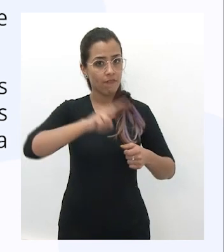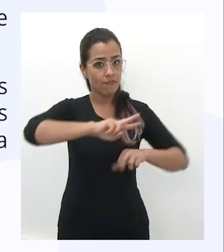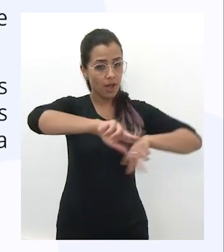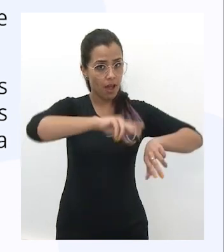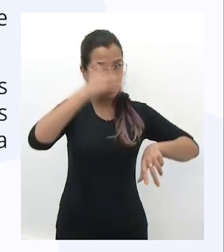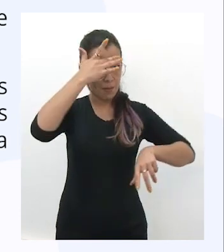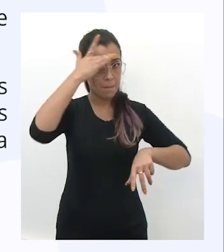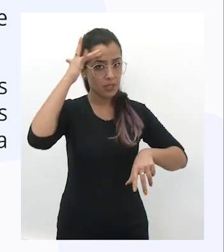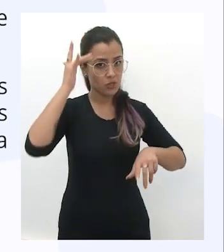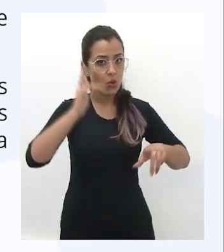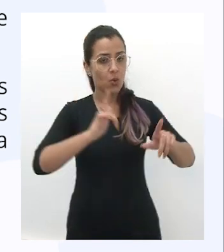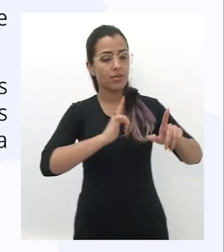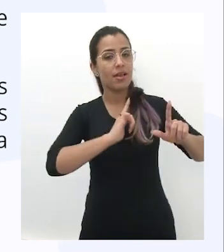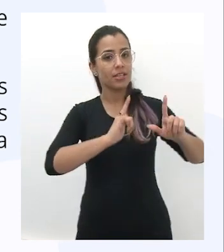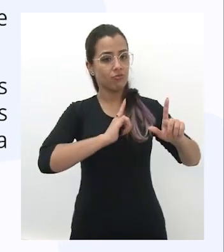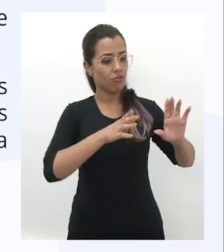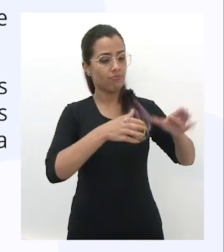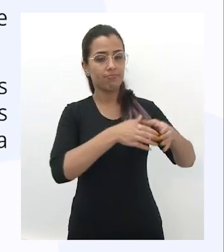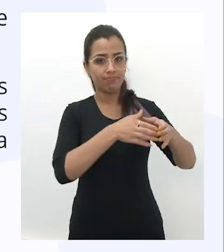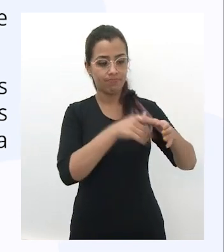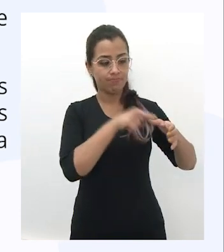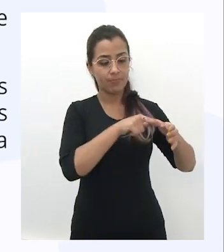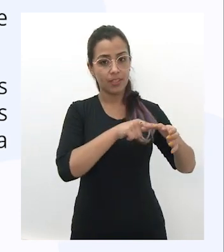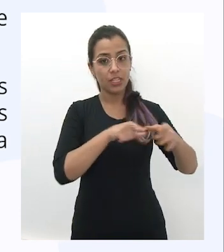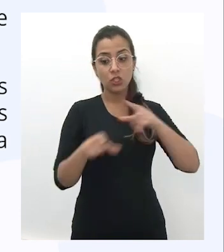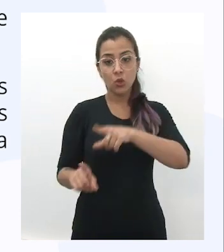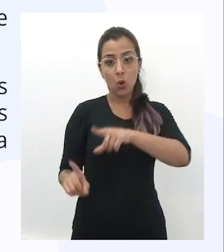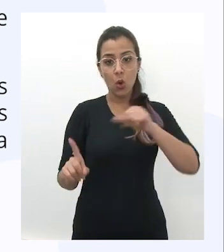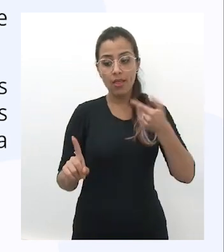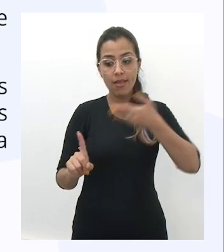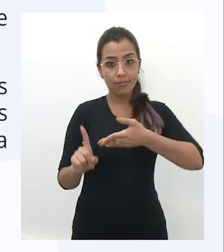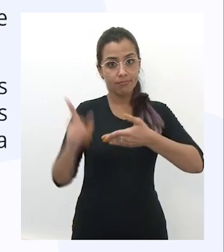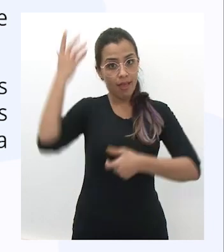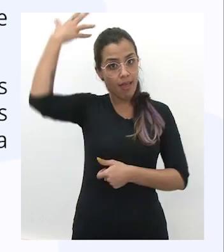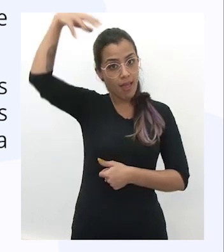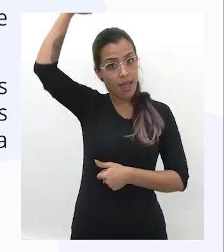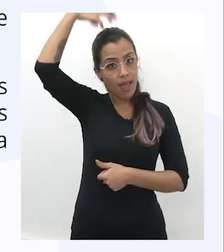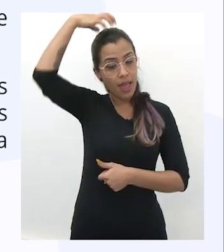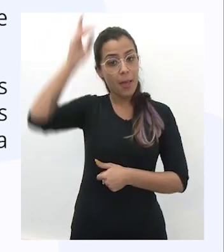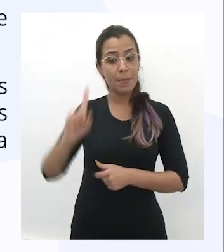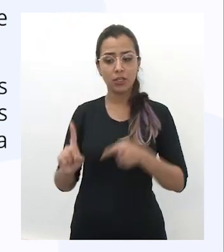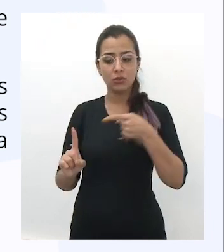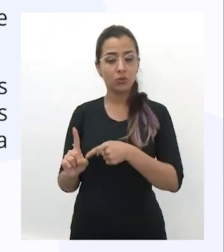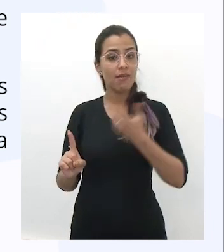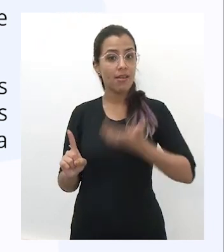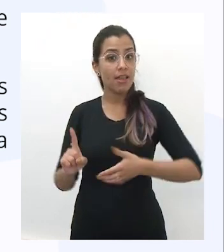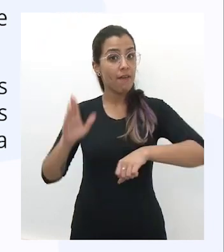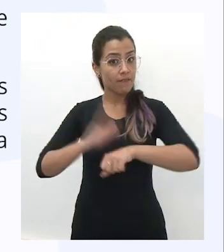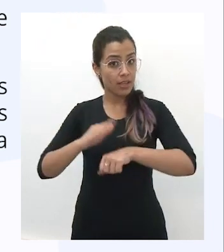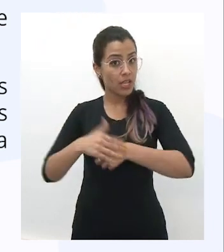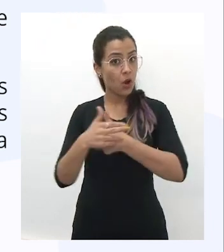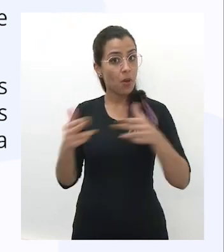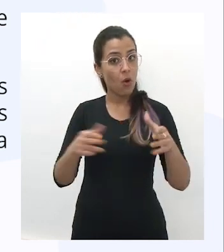mais influentes, né, que são aristocráticas. Só que tudo que eles iam fazer, os reis, dependia da aprovação